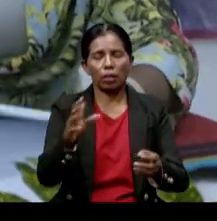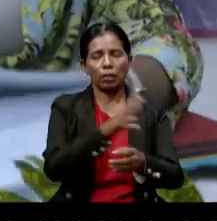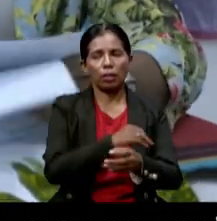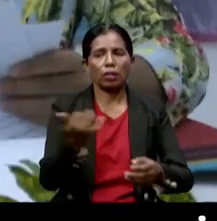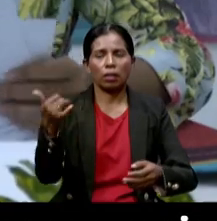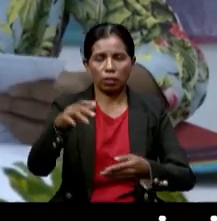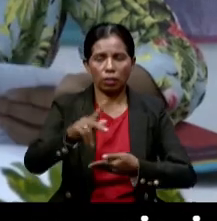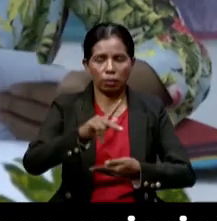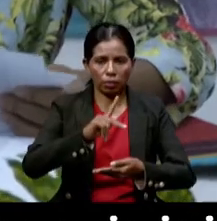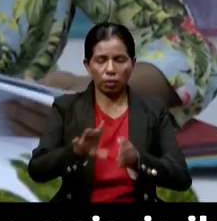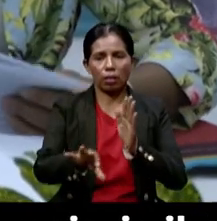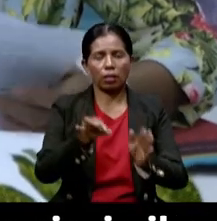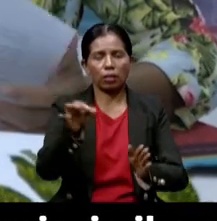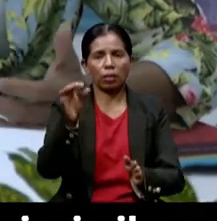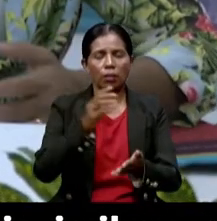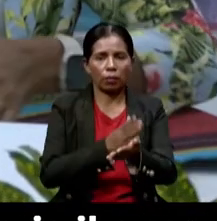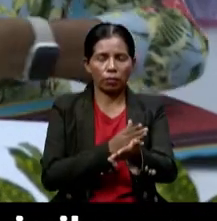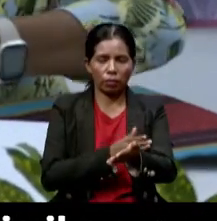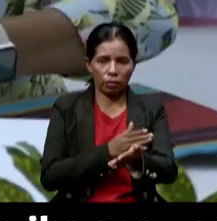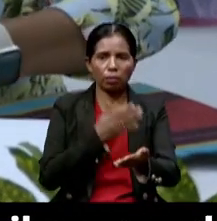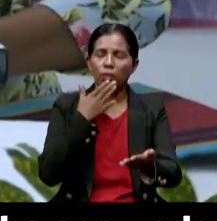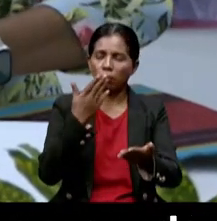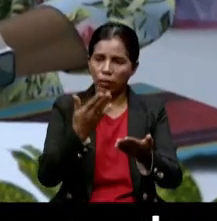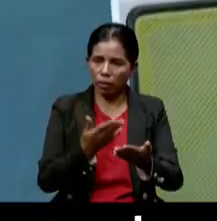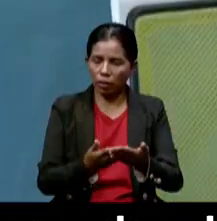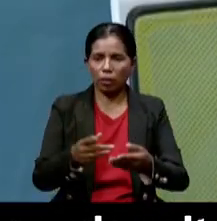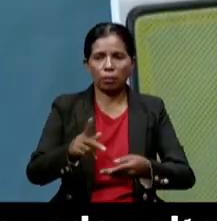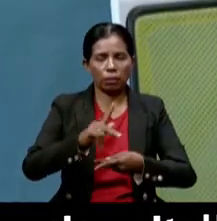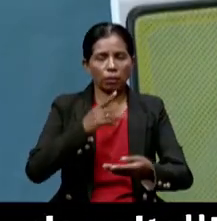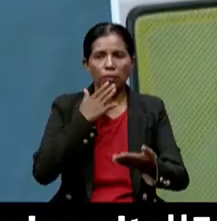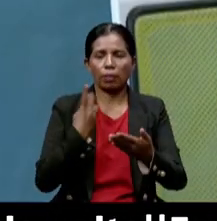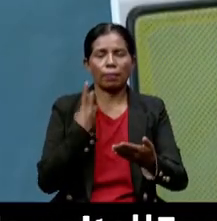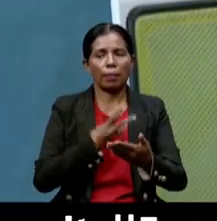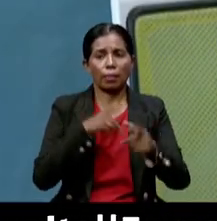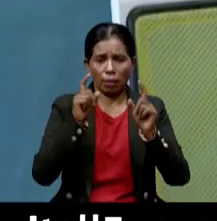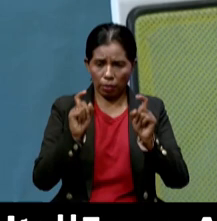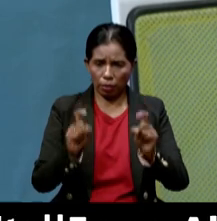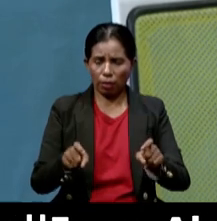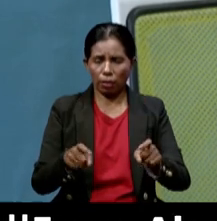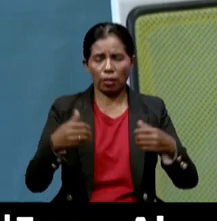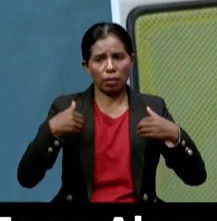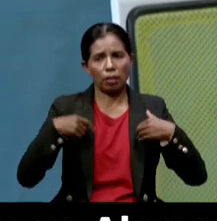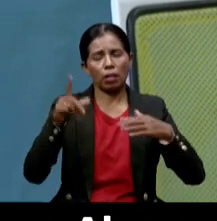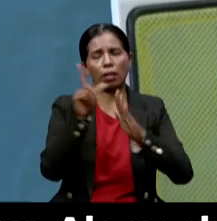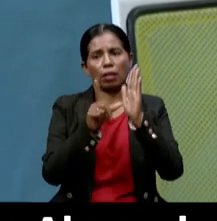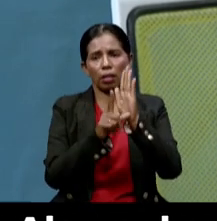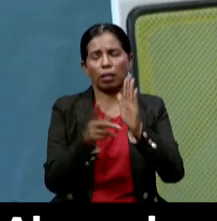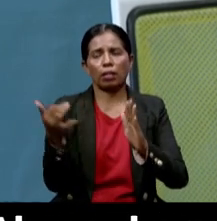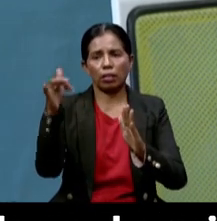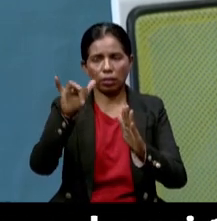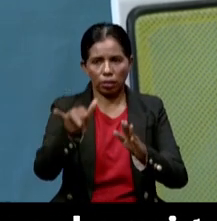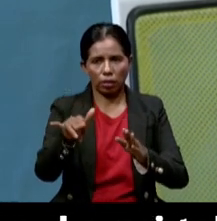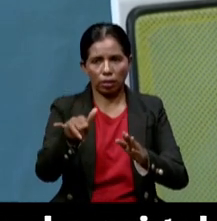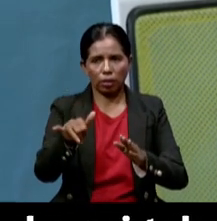retang promoção no mo proteção na bem magdia, então, itamos tem que ir a legislação Sira, na bem